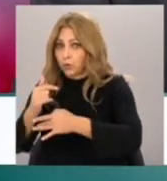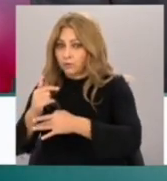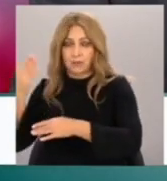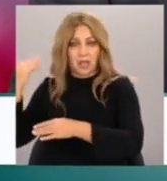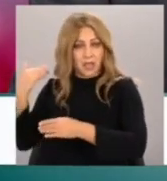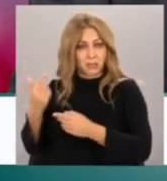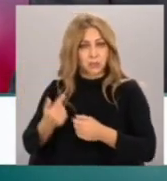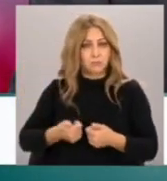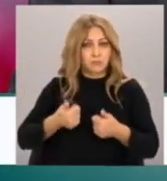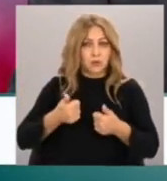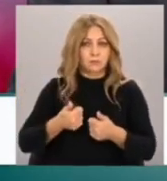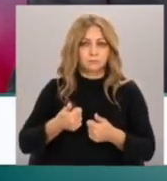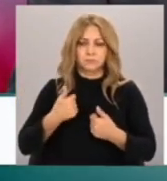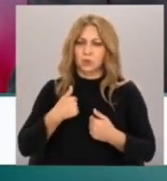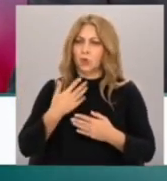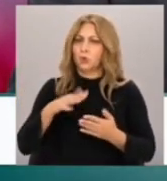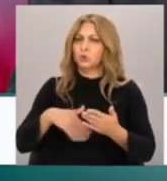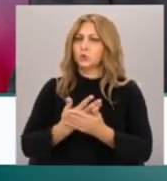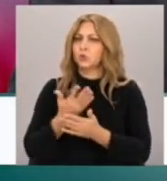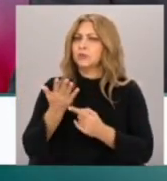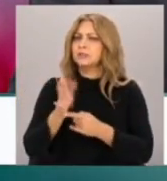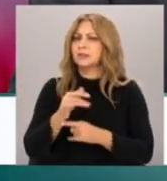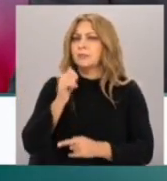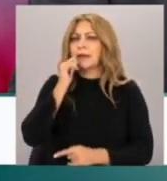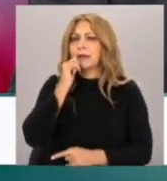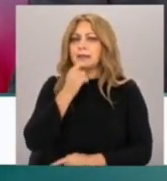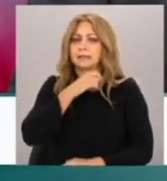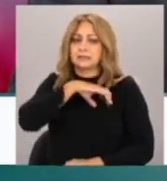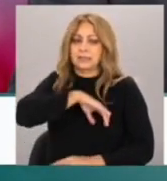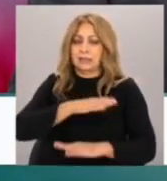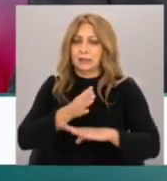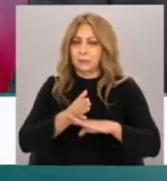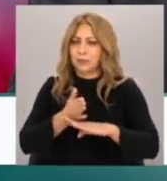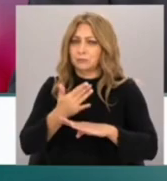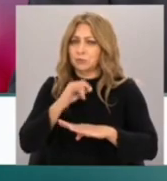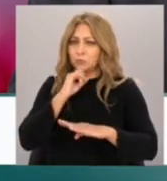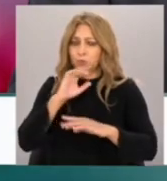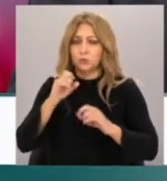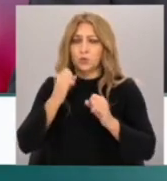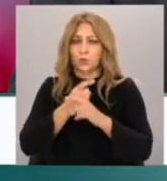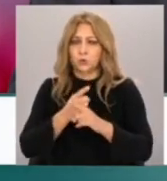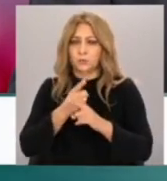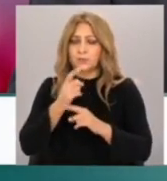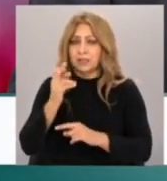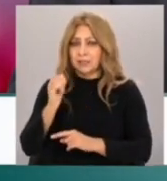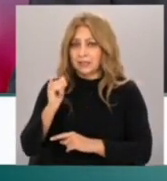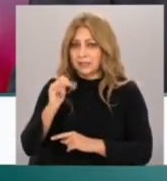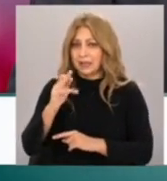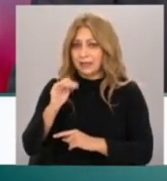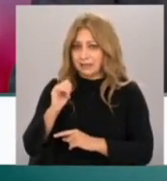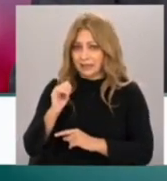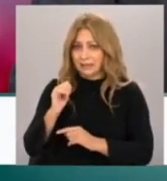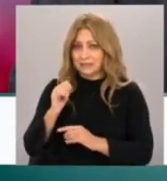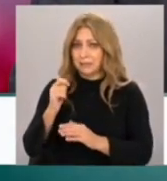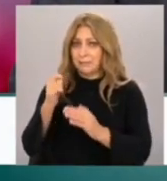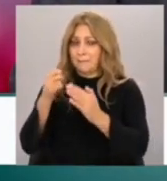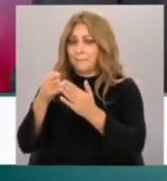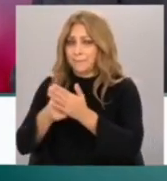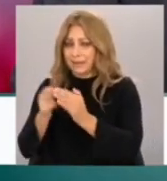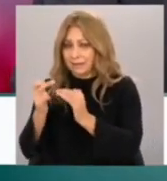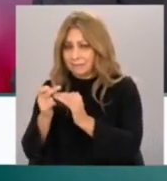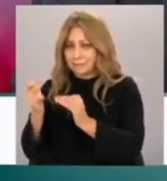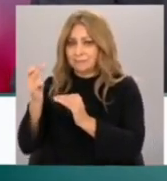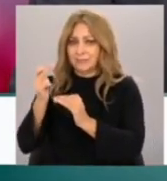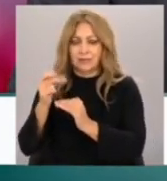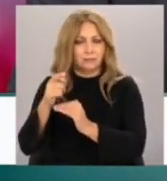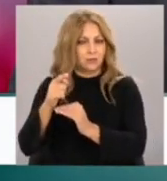volta dar o exemplo da pessoa o teu salário médio mas podia levar as um desagravamento fiscal no IRS é a maneira mais rápida mais direta e